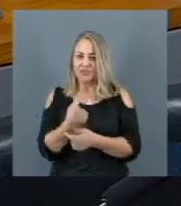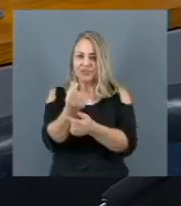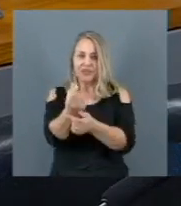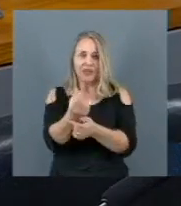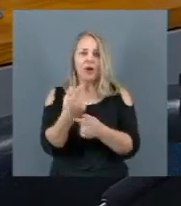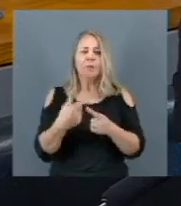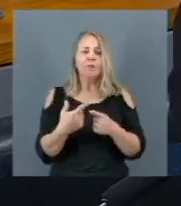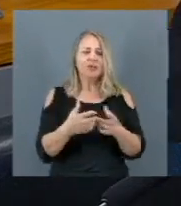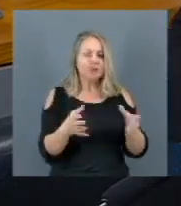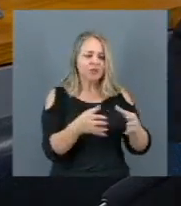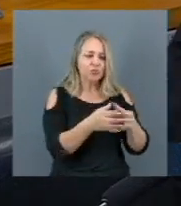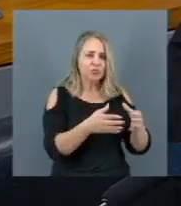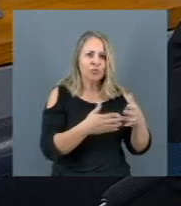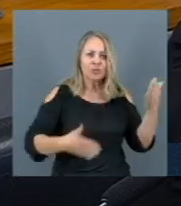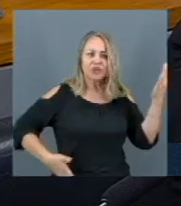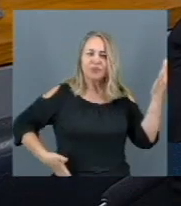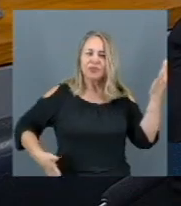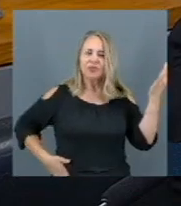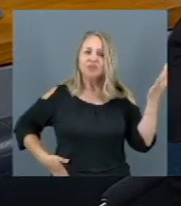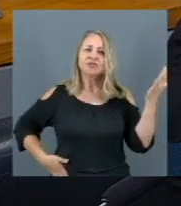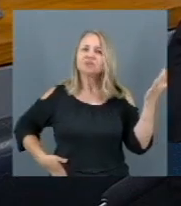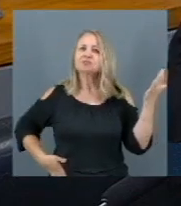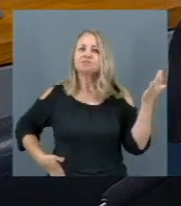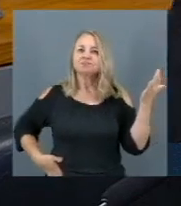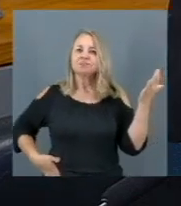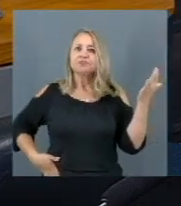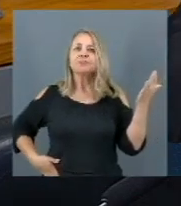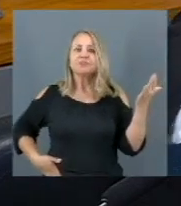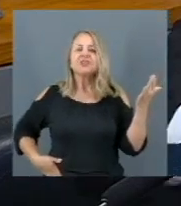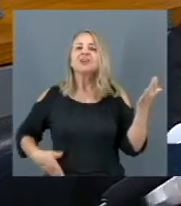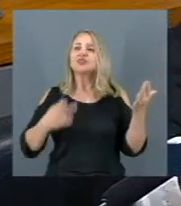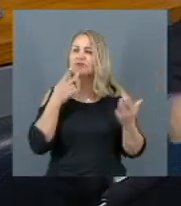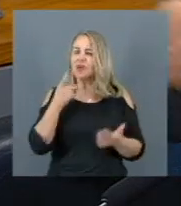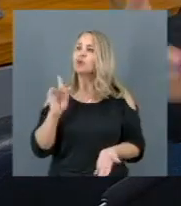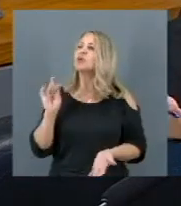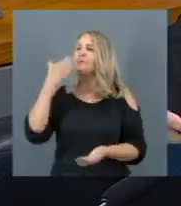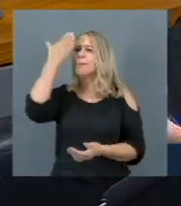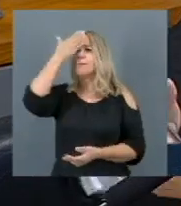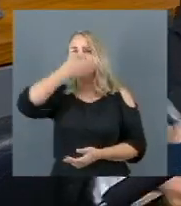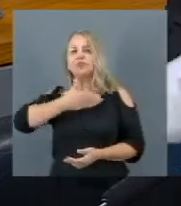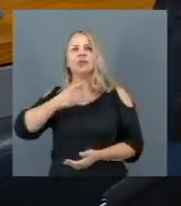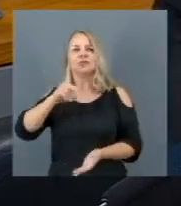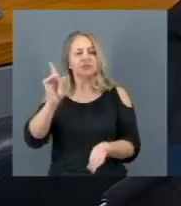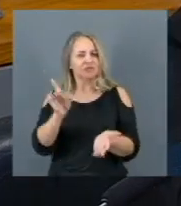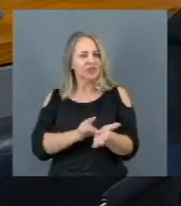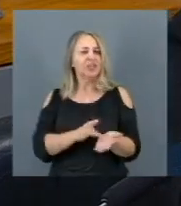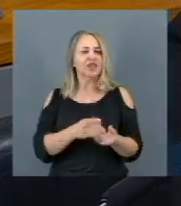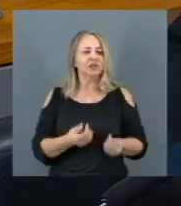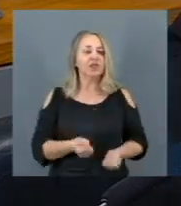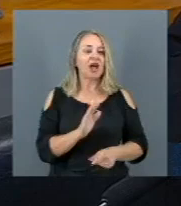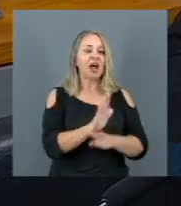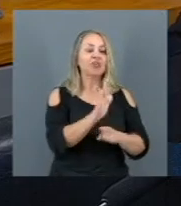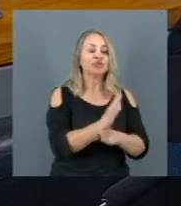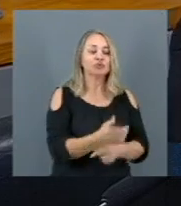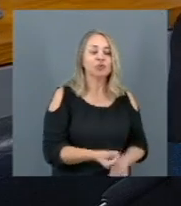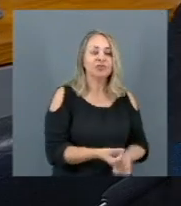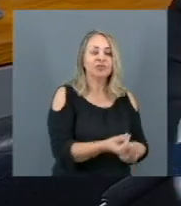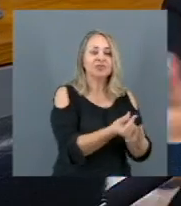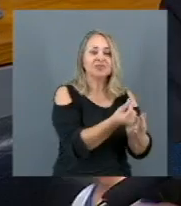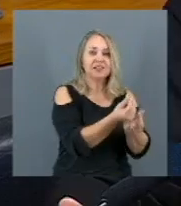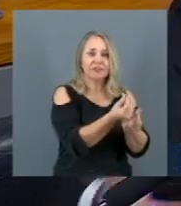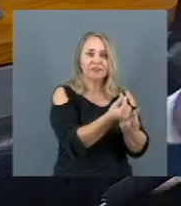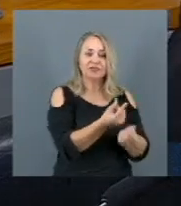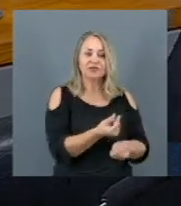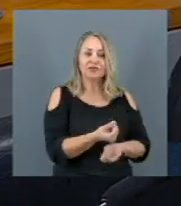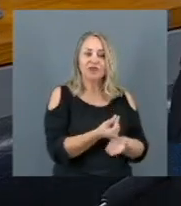uma facção criminosa, deputado André Fernandes, que se constatou que teria financiado de alguma forma